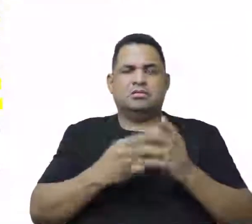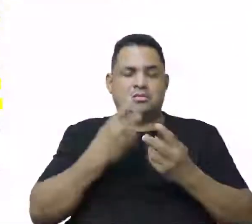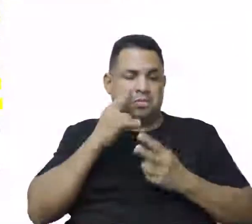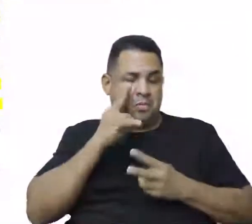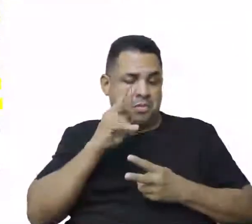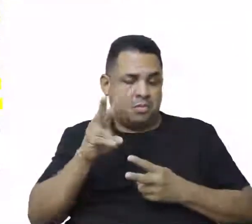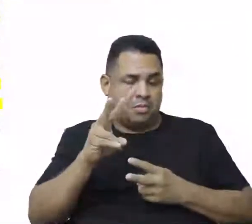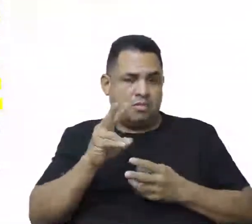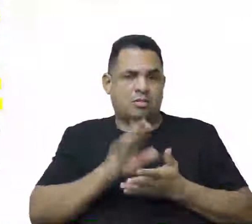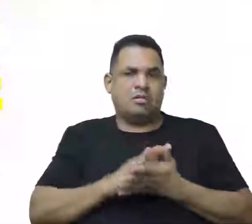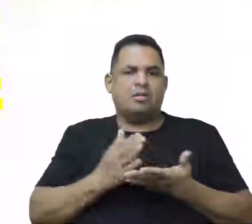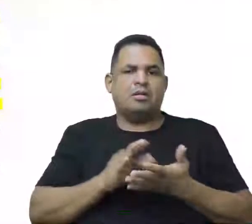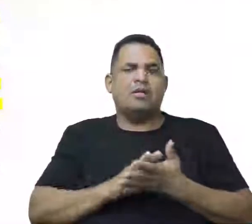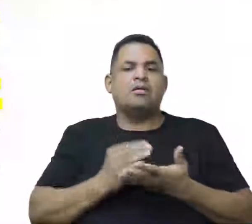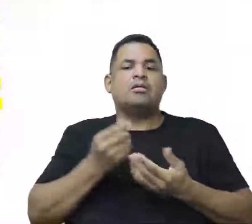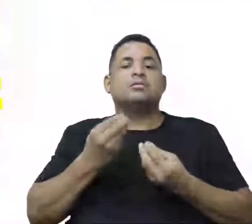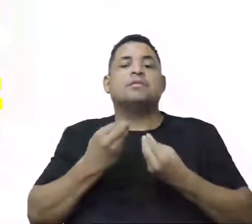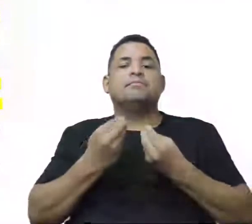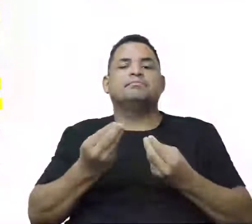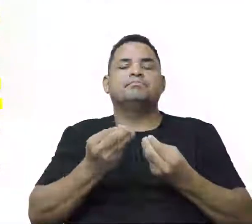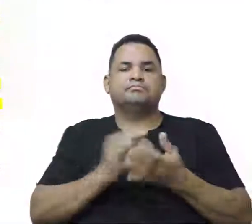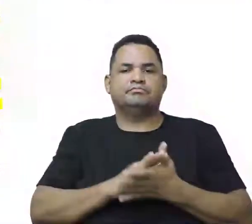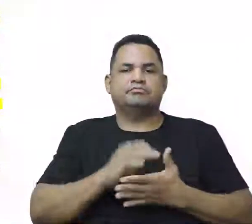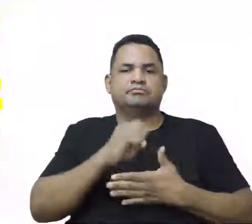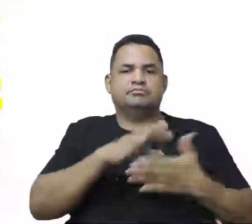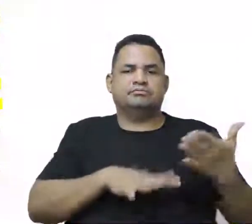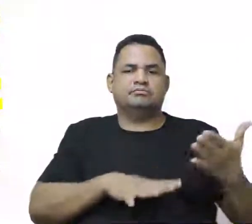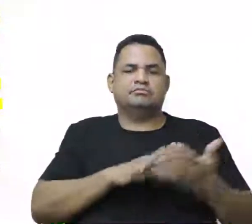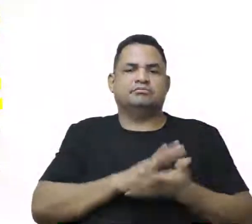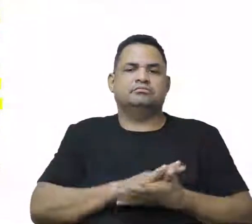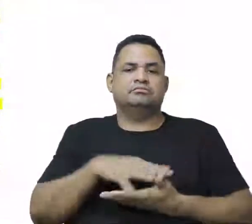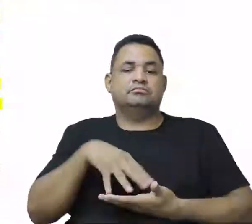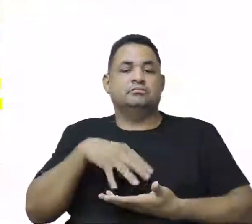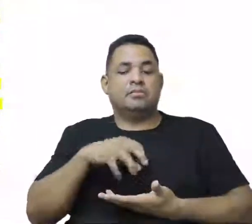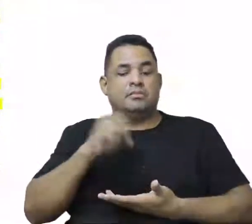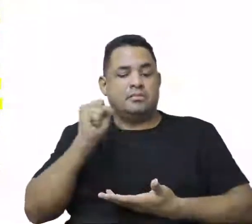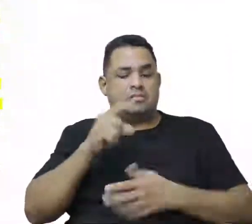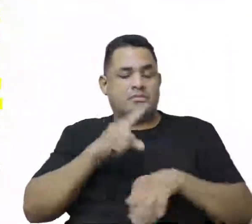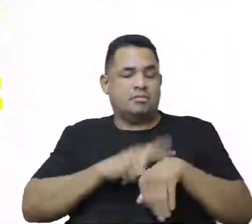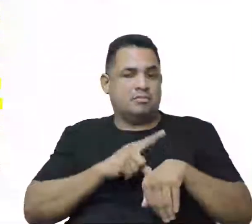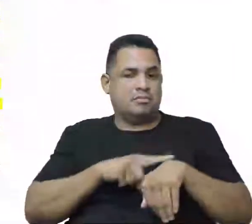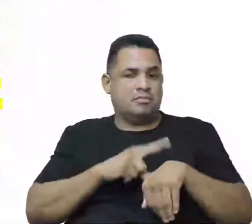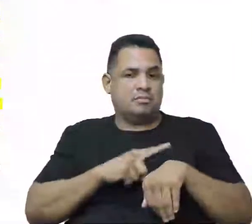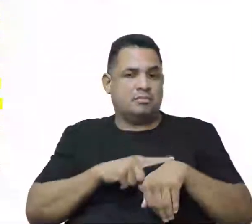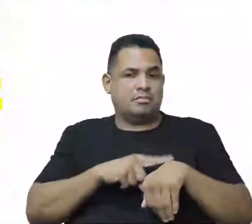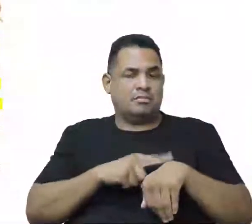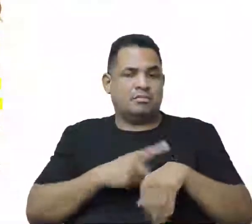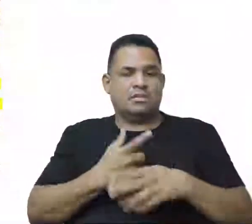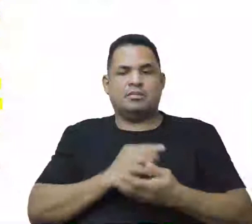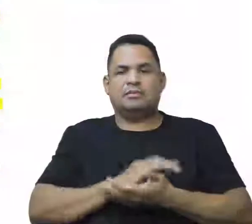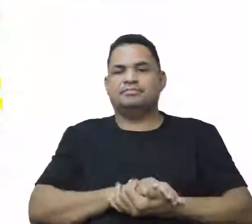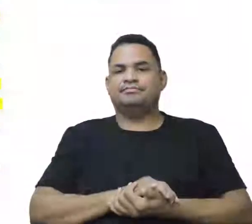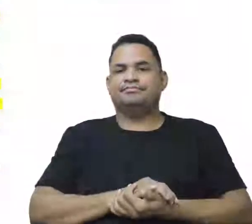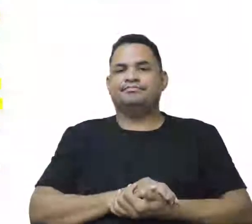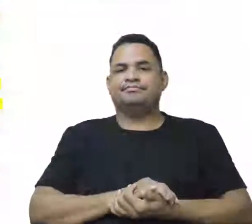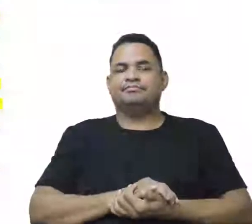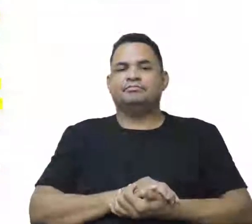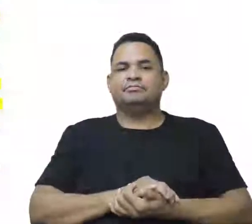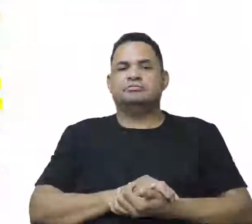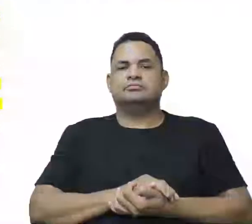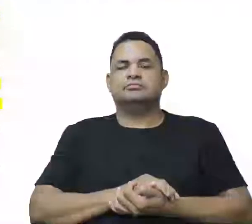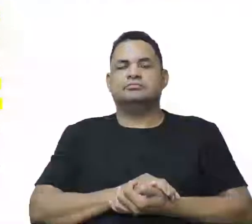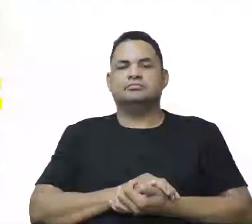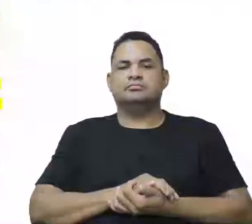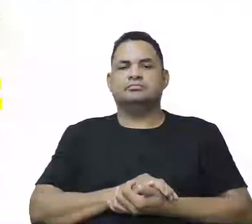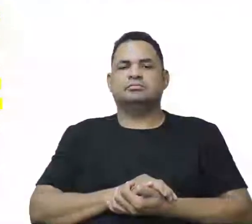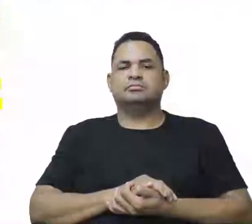observar o comando, já é para você ganhar tempo, porque Exato. é muita questão e ó, o tempo passa que você nem vê. Em alguns